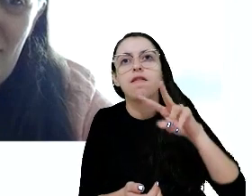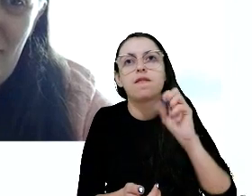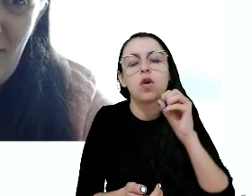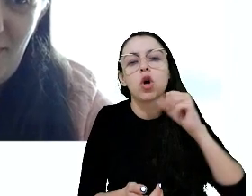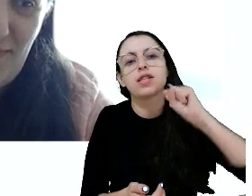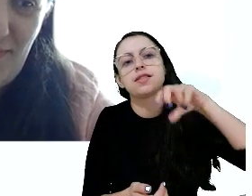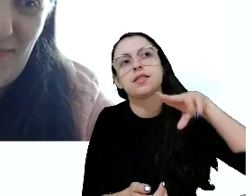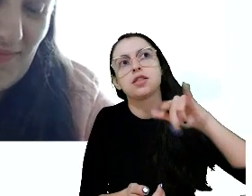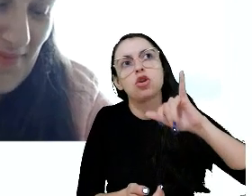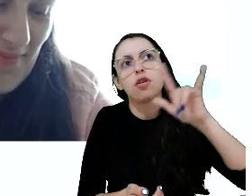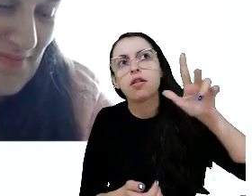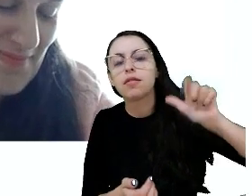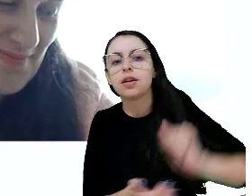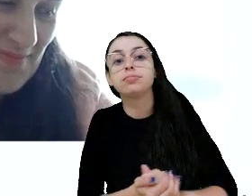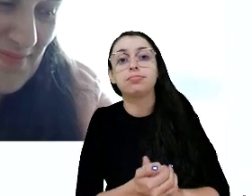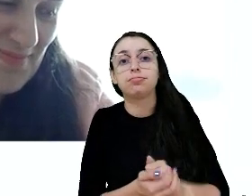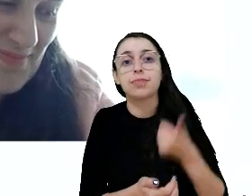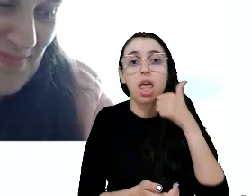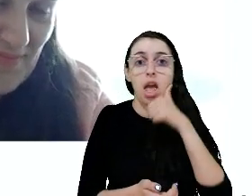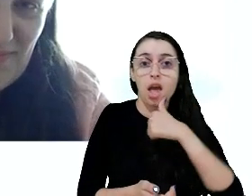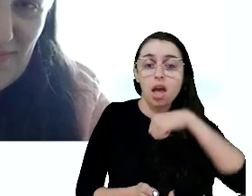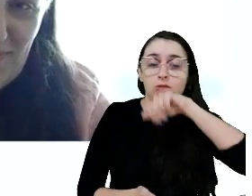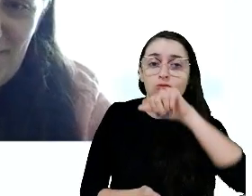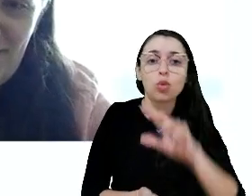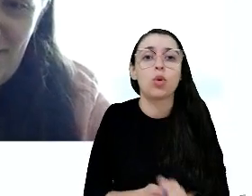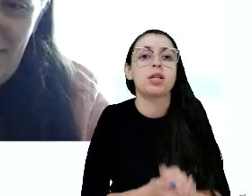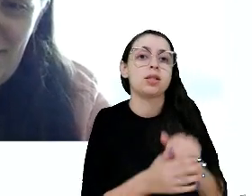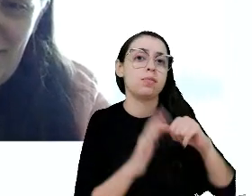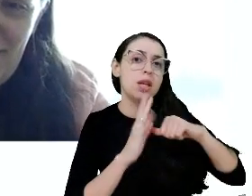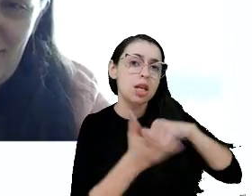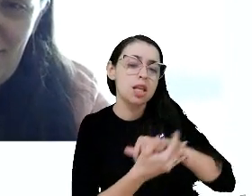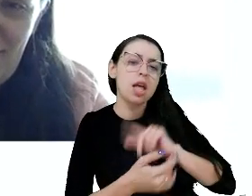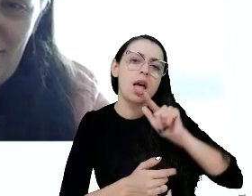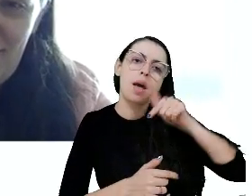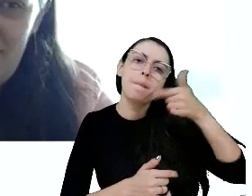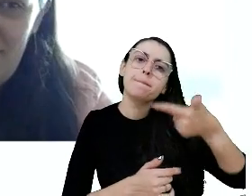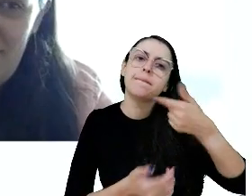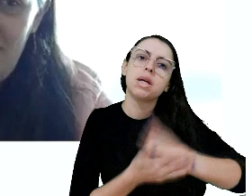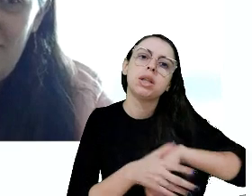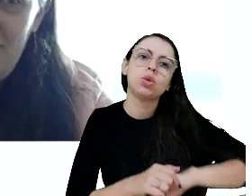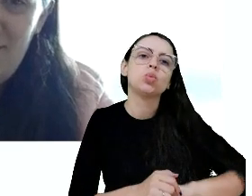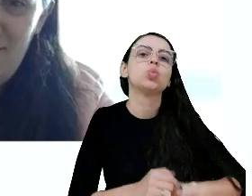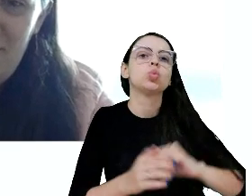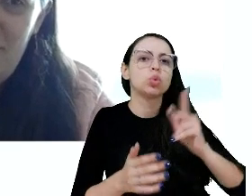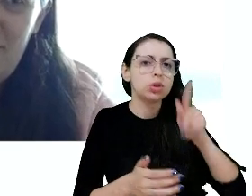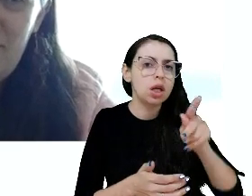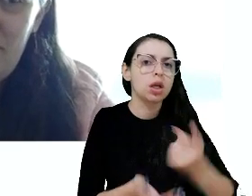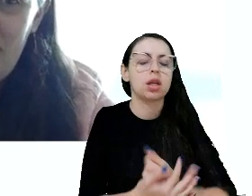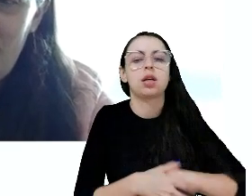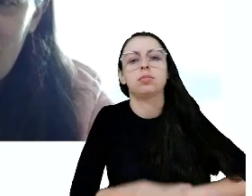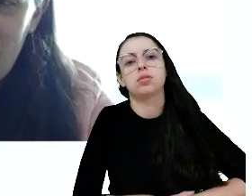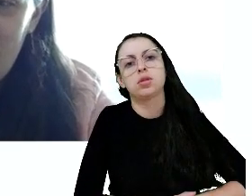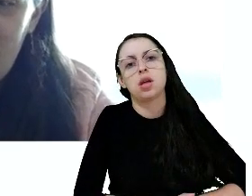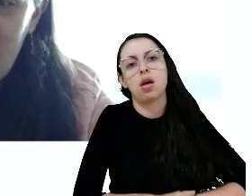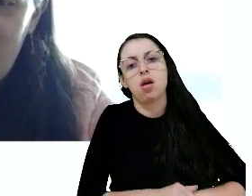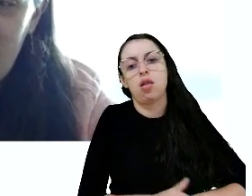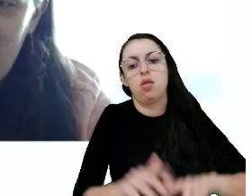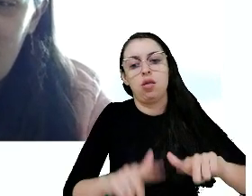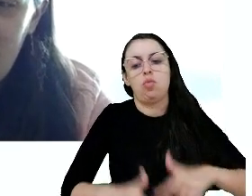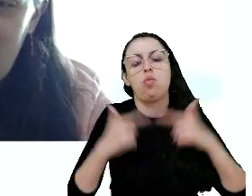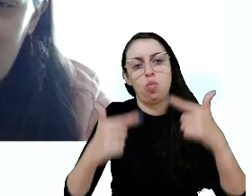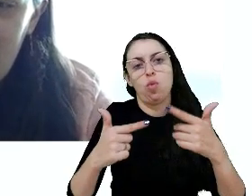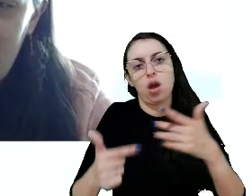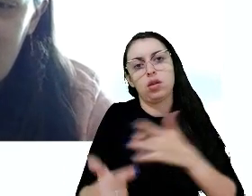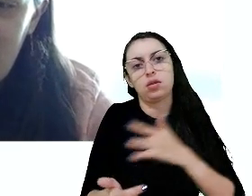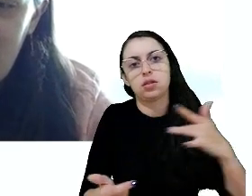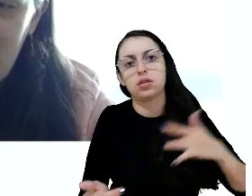mães pandêmicas. Amanhã a gente continua com a mesa Mães Pandêmicas na luta por saúde.